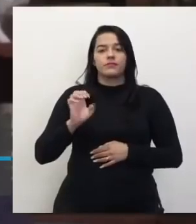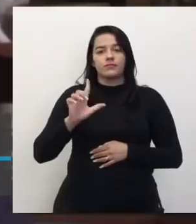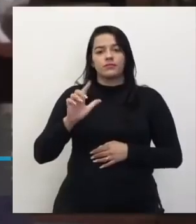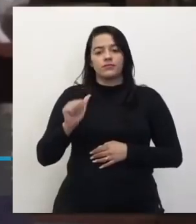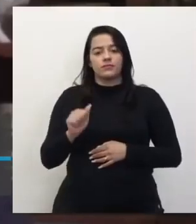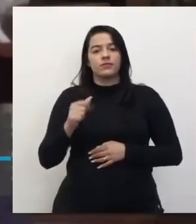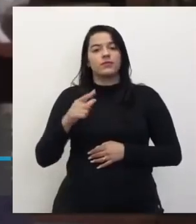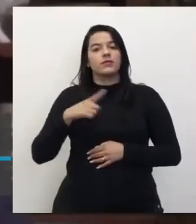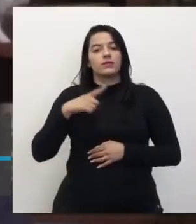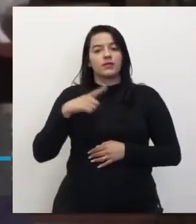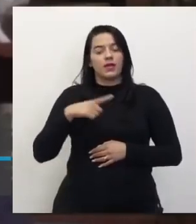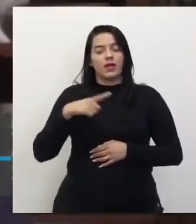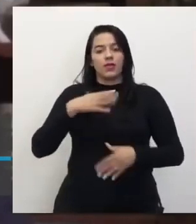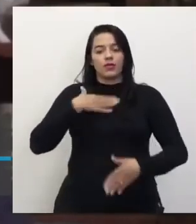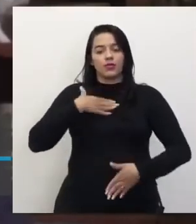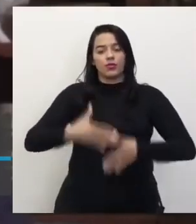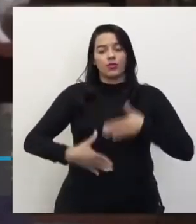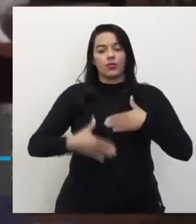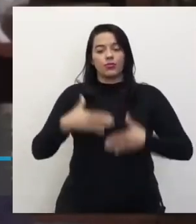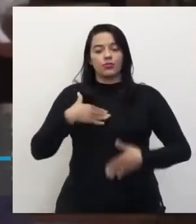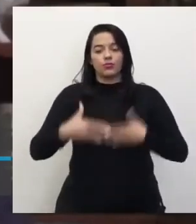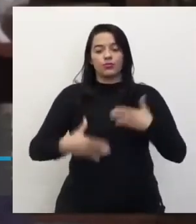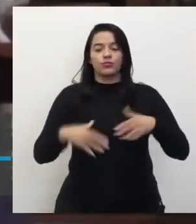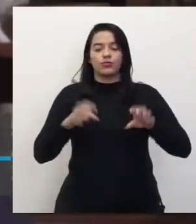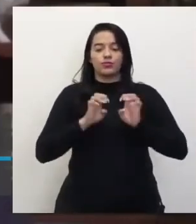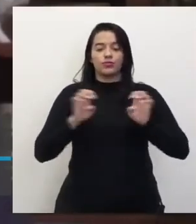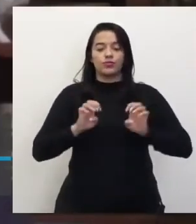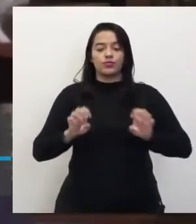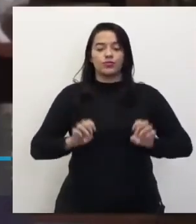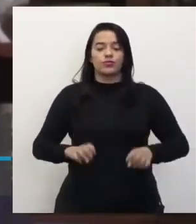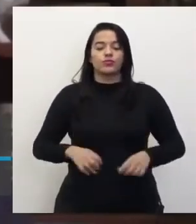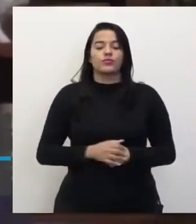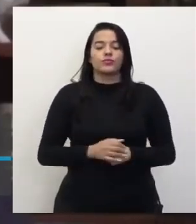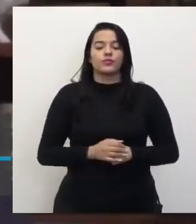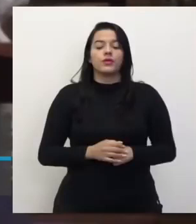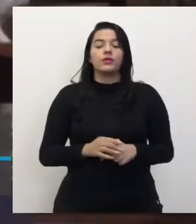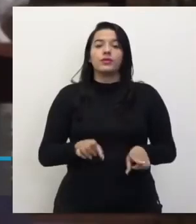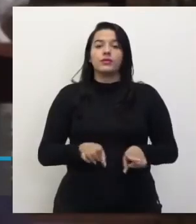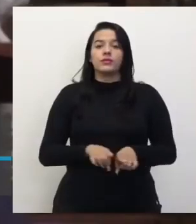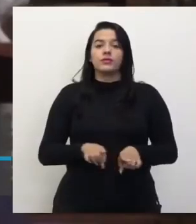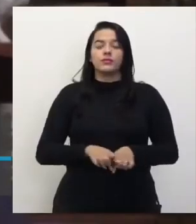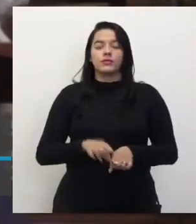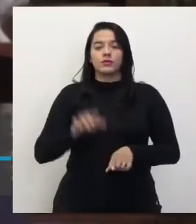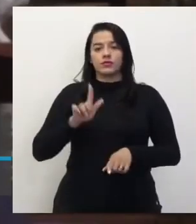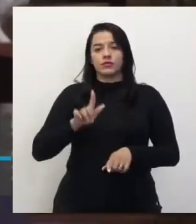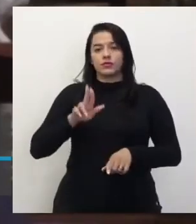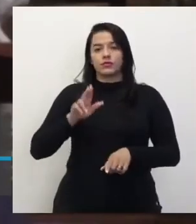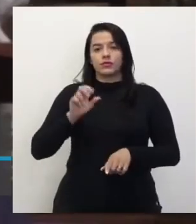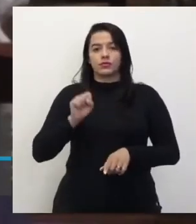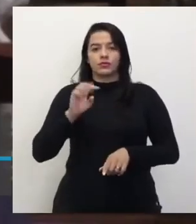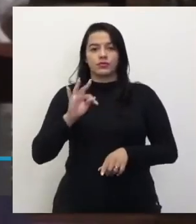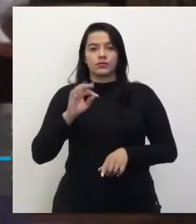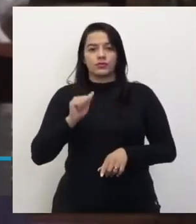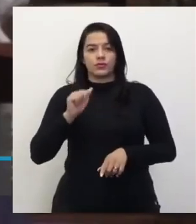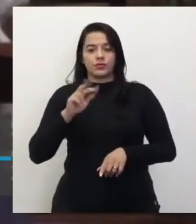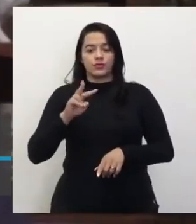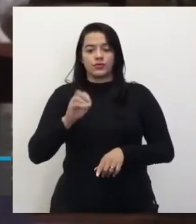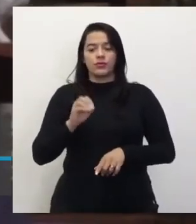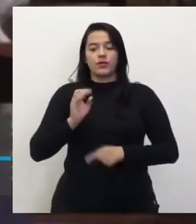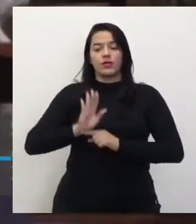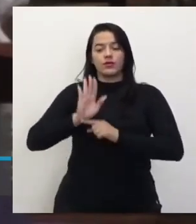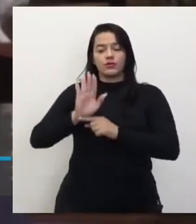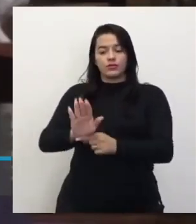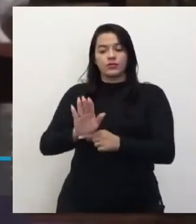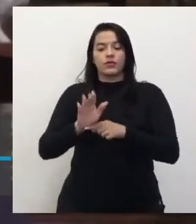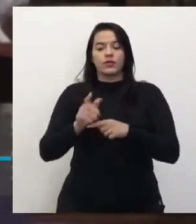a nossa estrutura. O Gustavo também falou, a função é ajudar na movimentação e